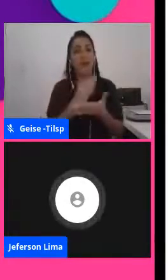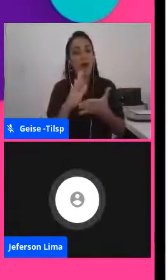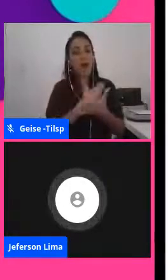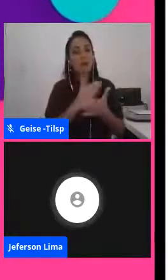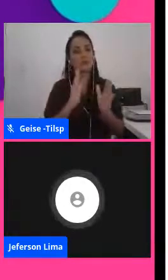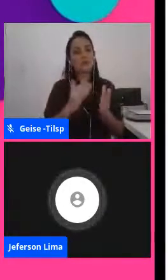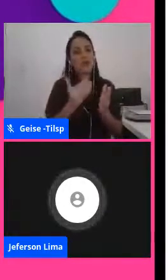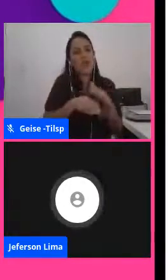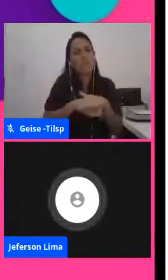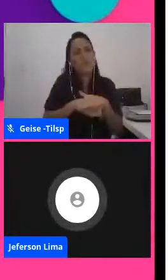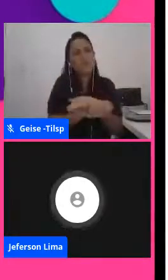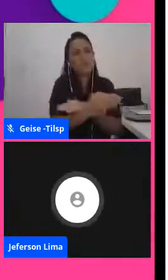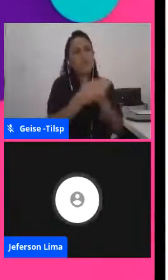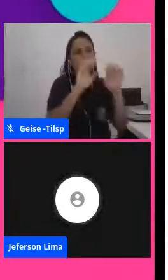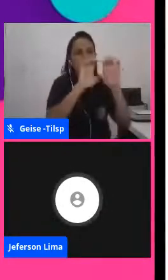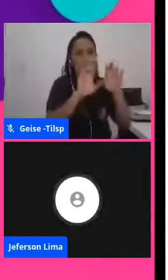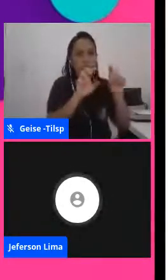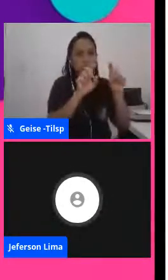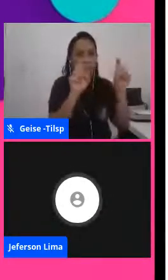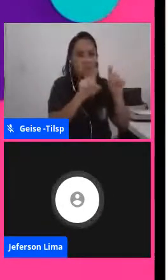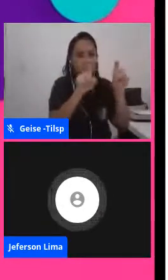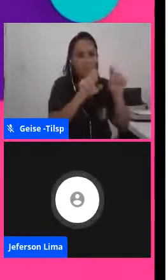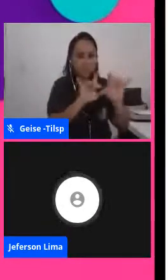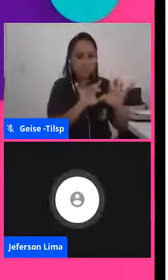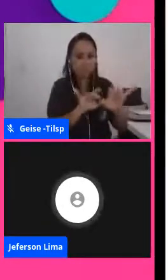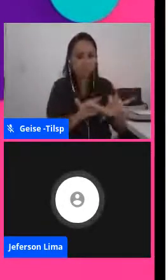aí. Você vai ter lá, né, um